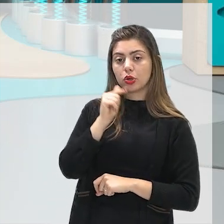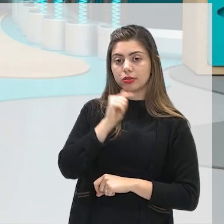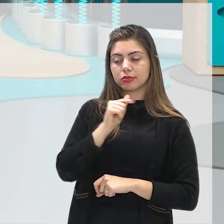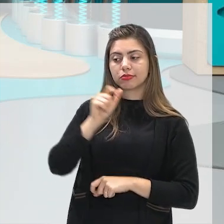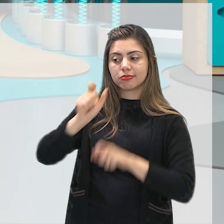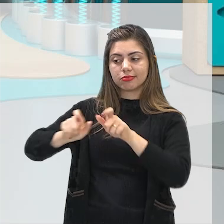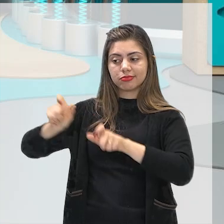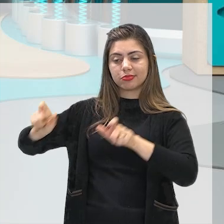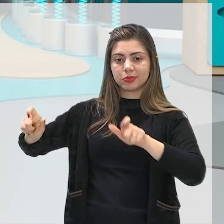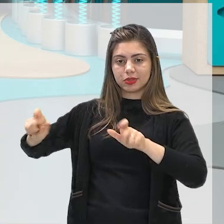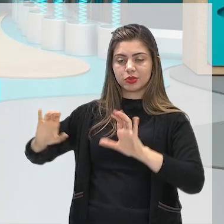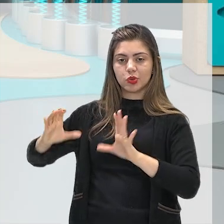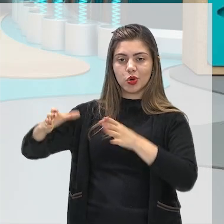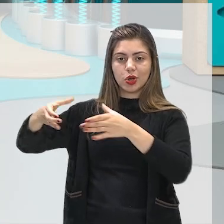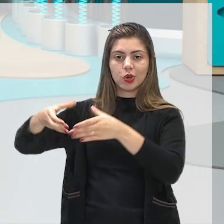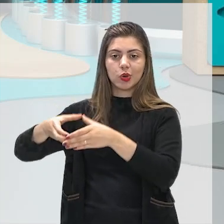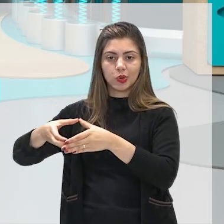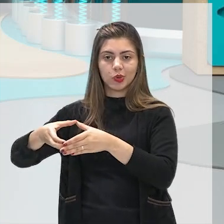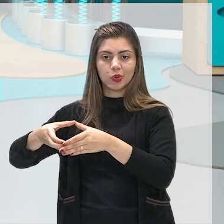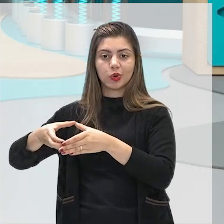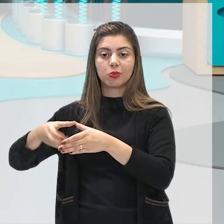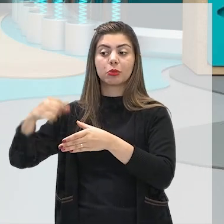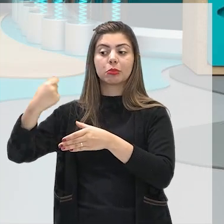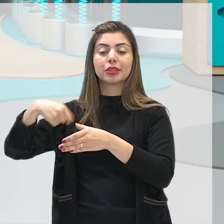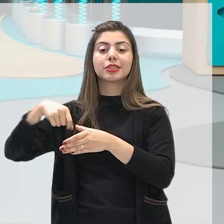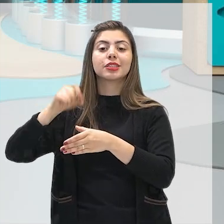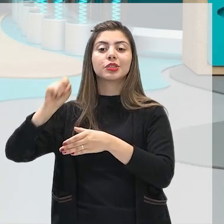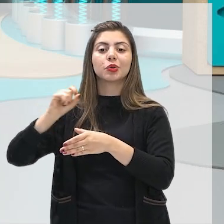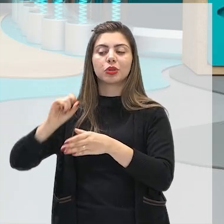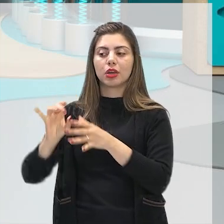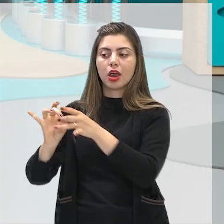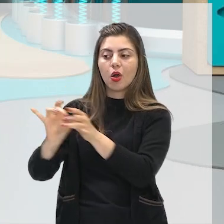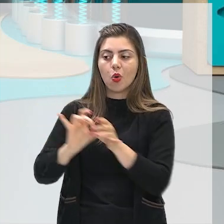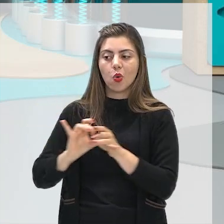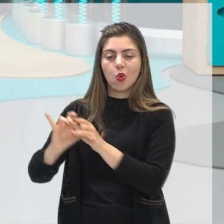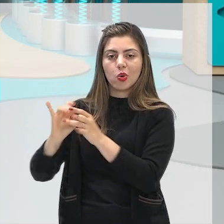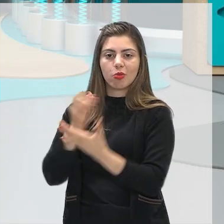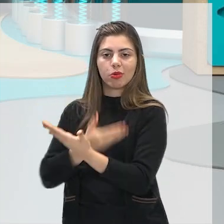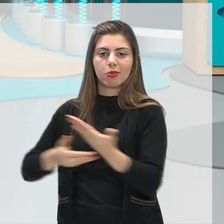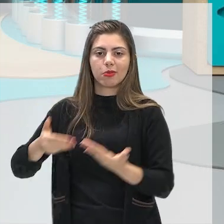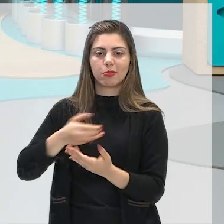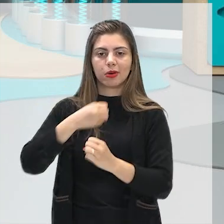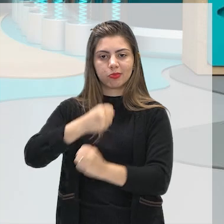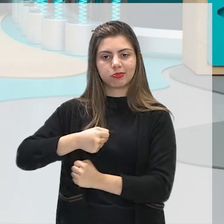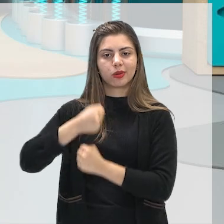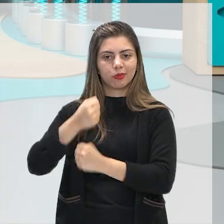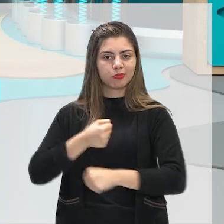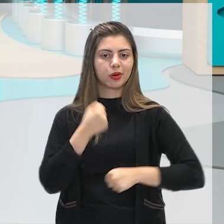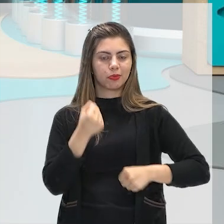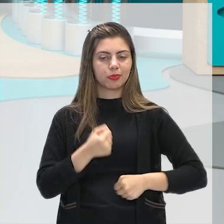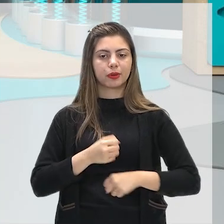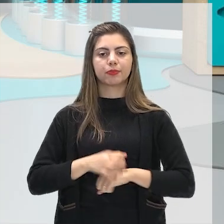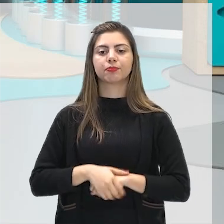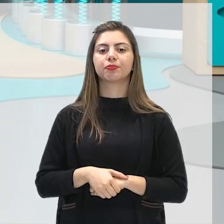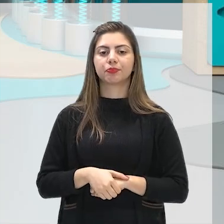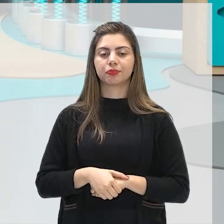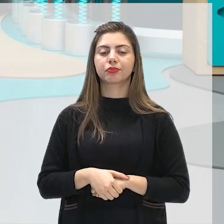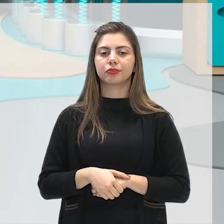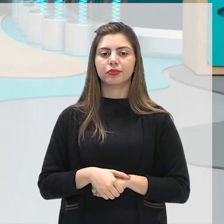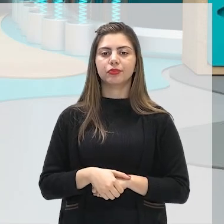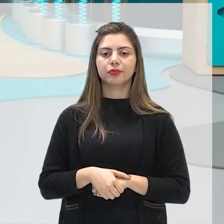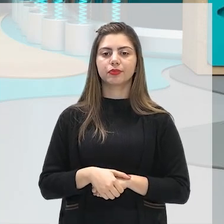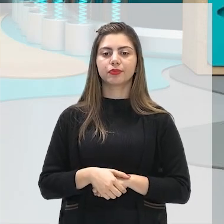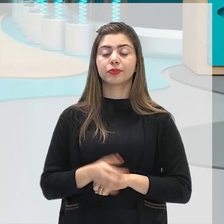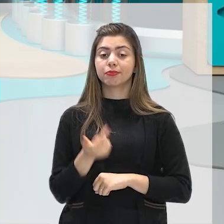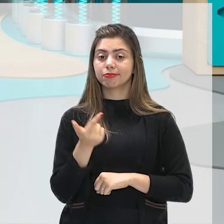galera aqui, ó, a equipe tem que trabalhar juntos, certinho? Prosseguindo, outro que eu apresentei para vocês